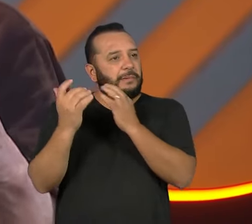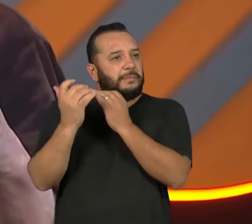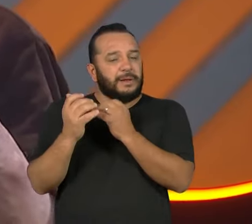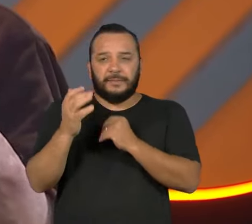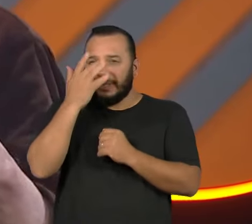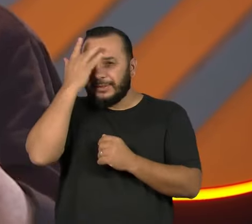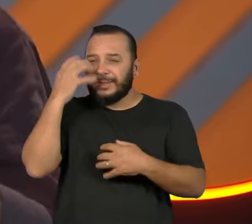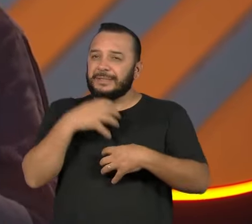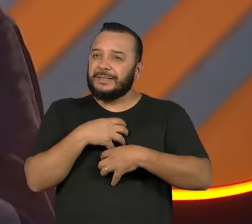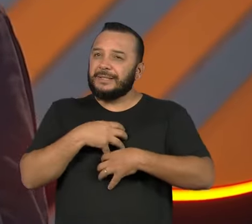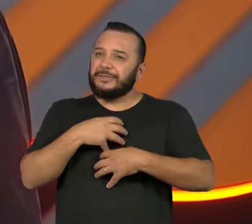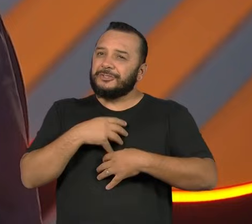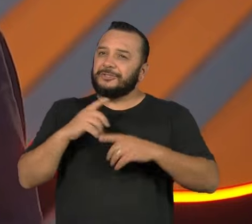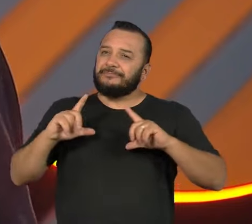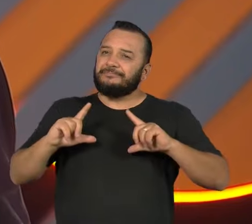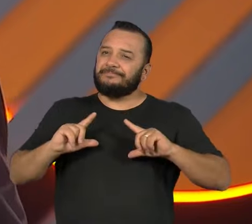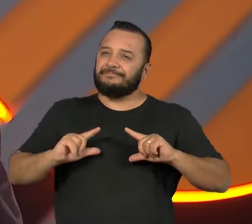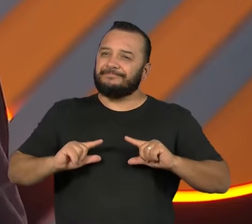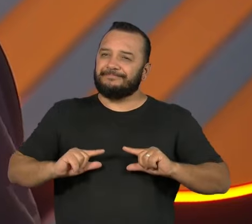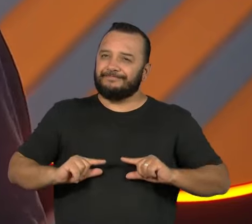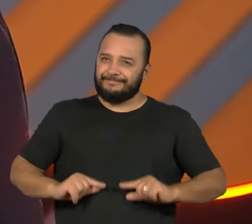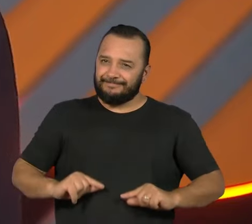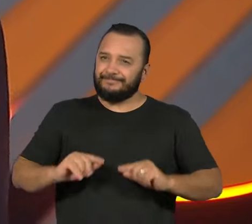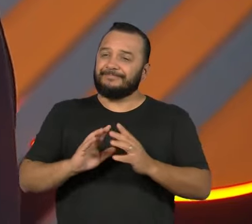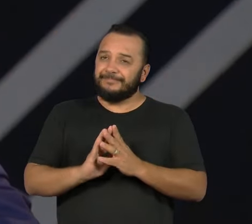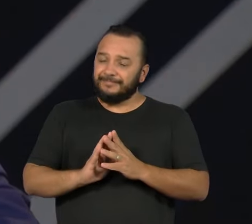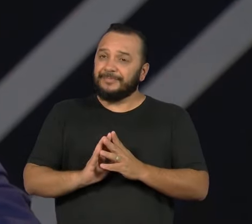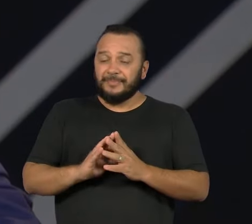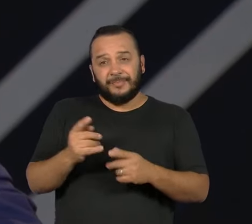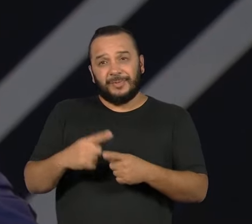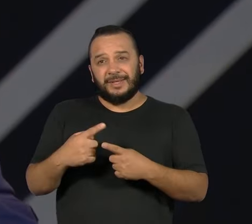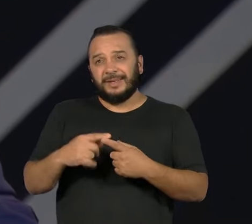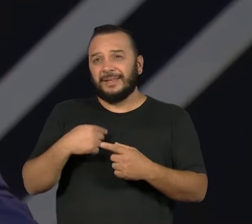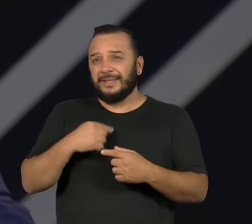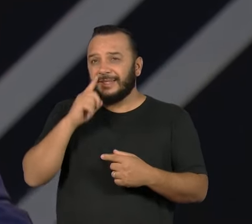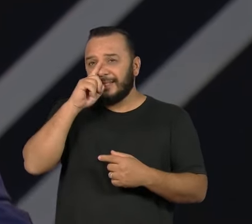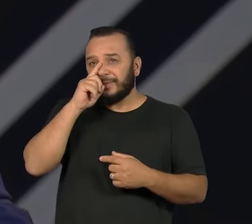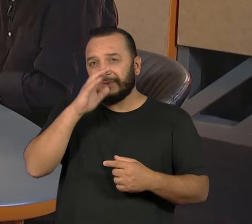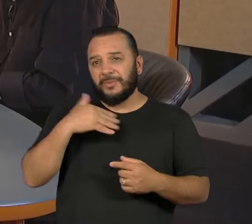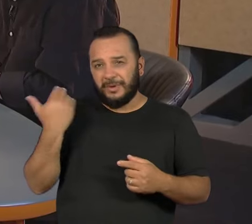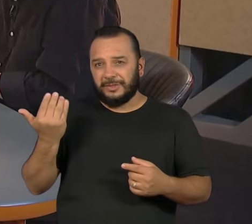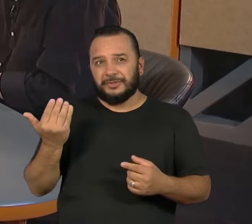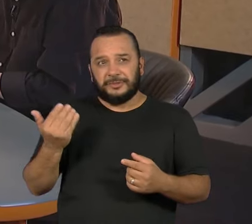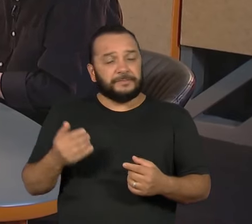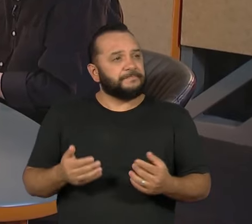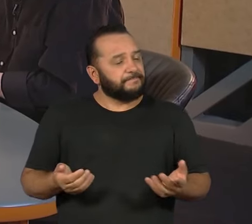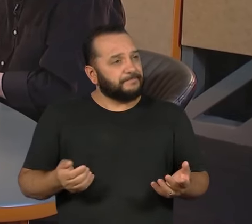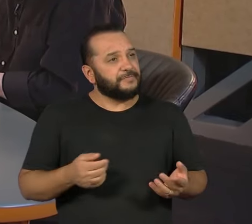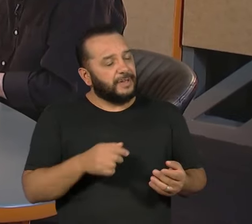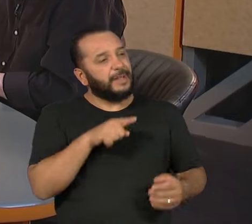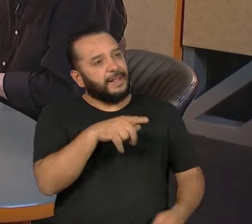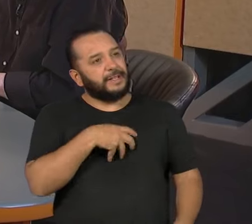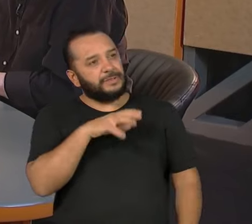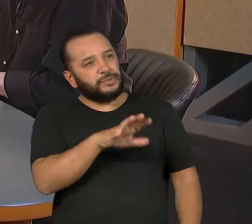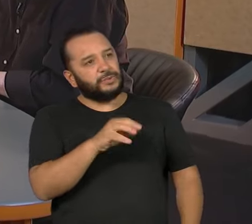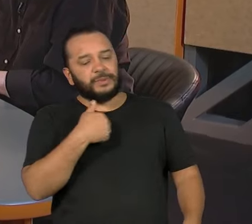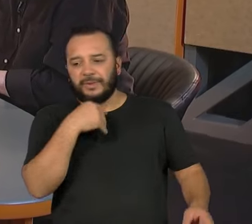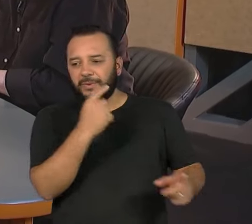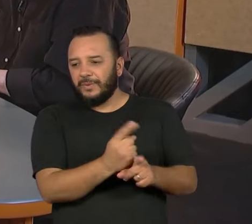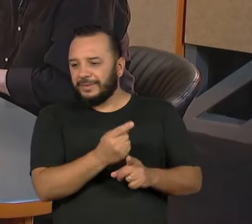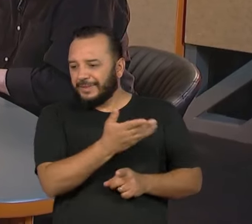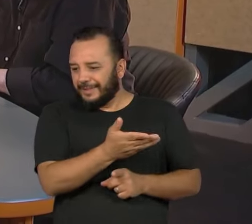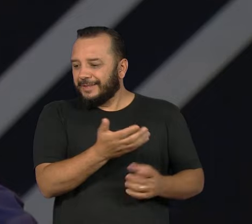quem está ali numa situação complicadíssima, cara, com risco de morte. Né? Eu falei assim, cara, é isso. Encontrei o que